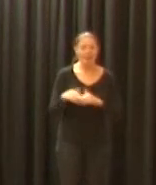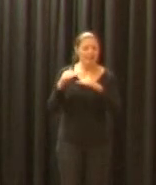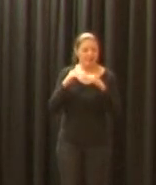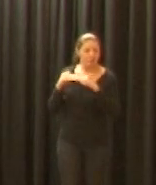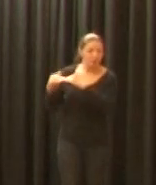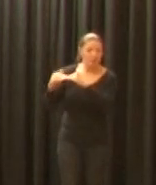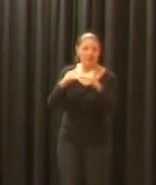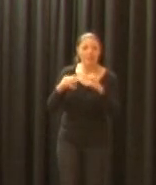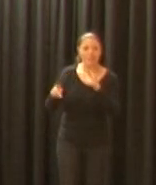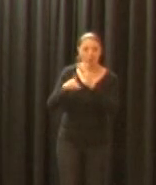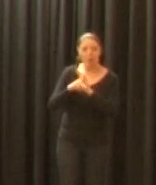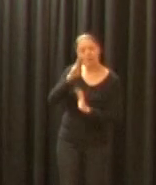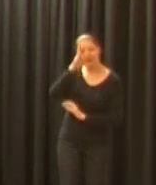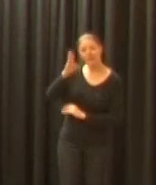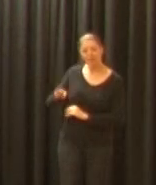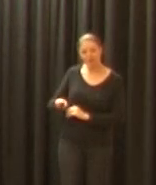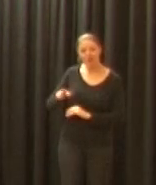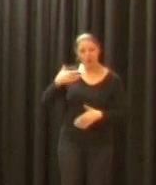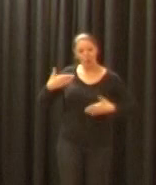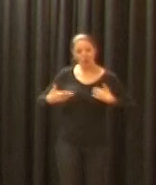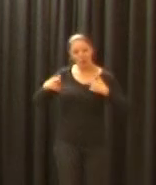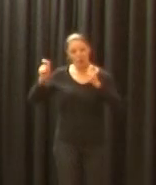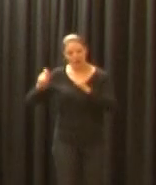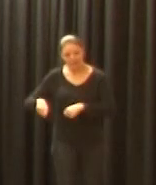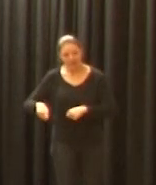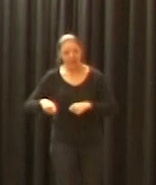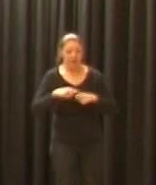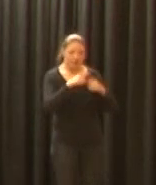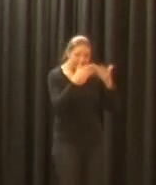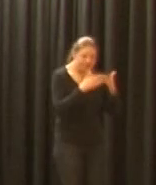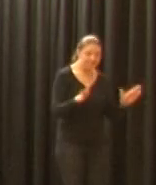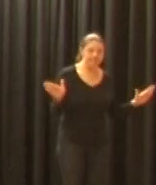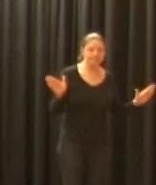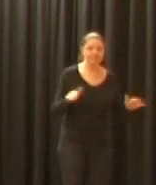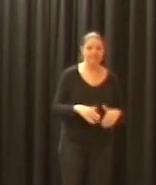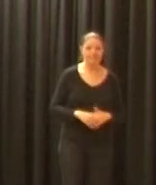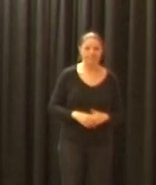apto, está sempre em perigo, em colapso.